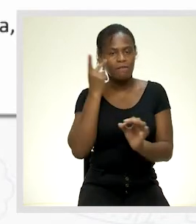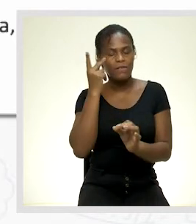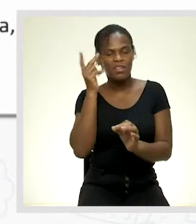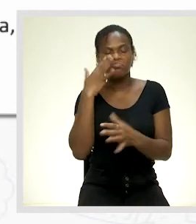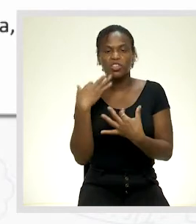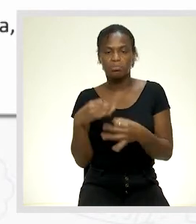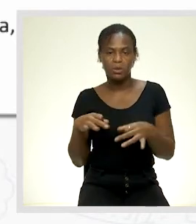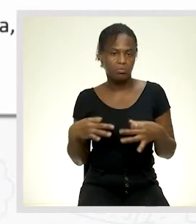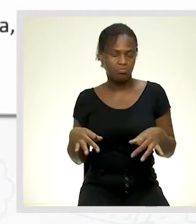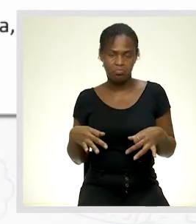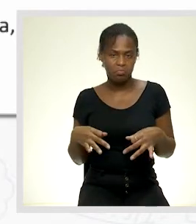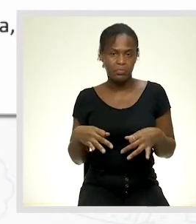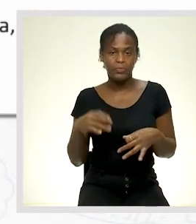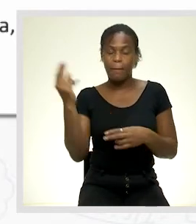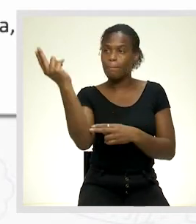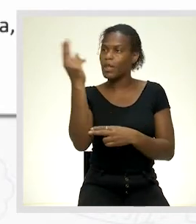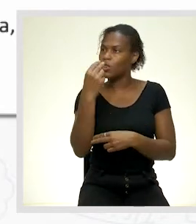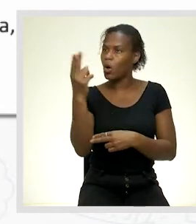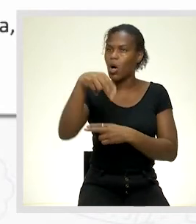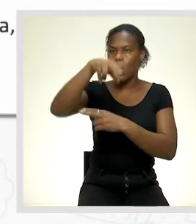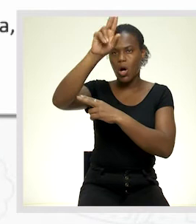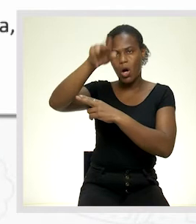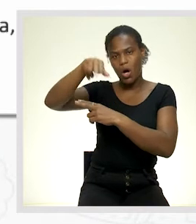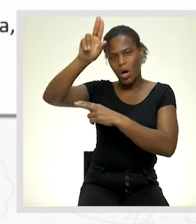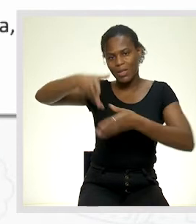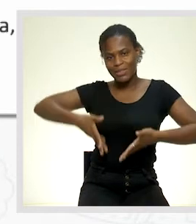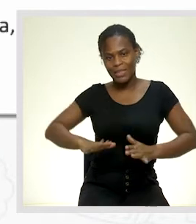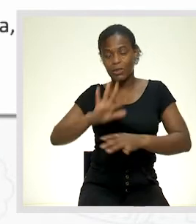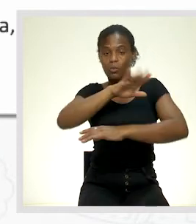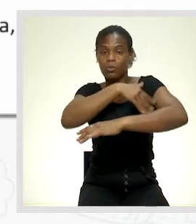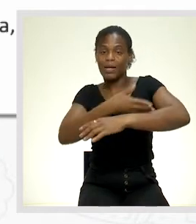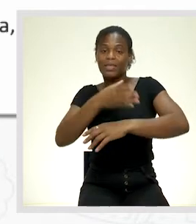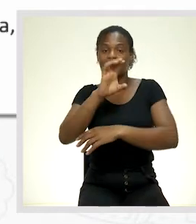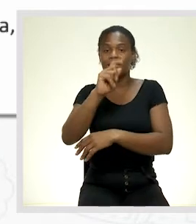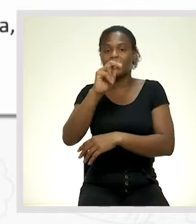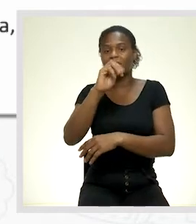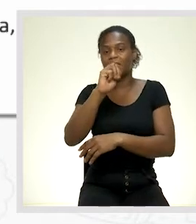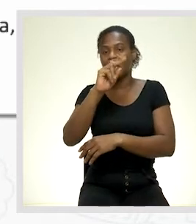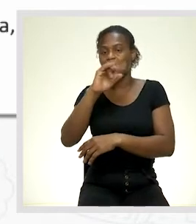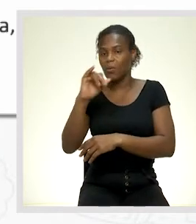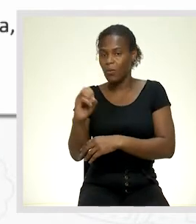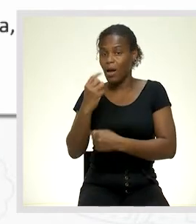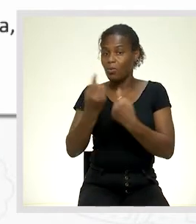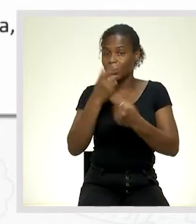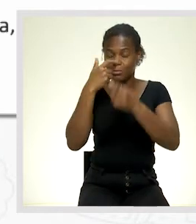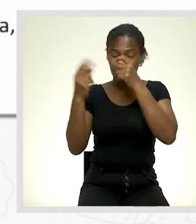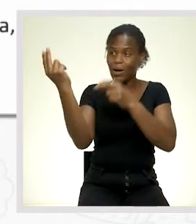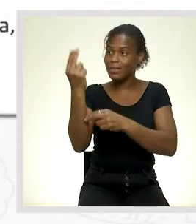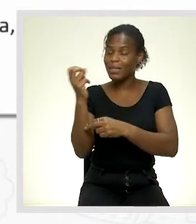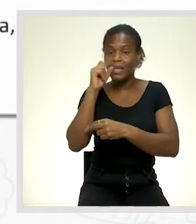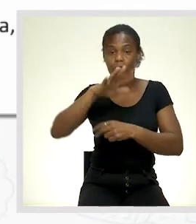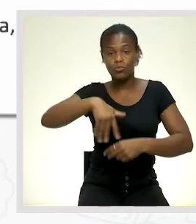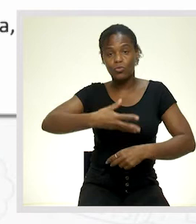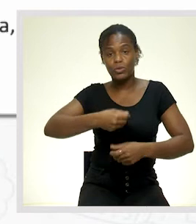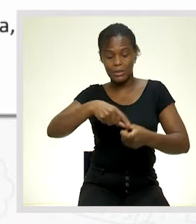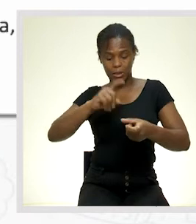vida simples. Pintor nascido poeta, Cesáreo Verde é um daqueles artistas para quem o